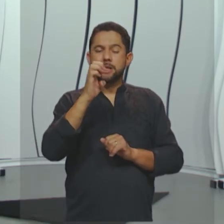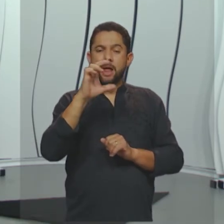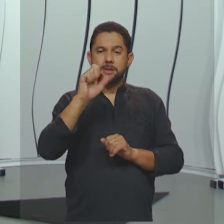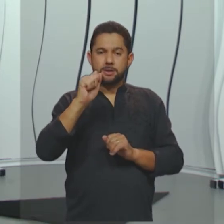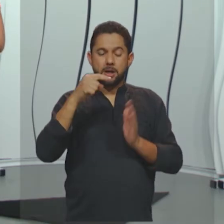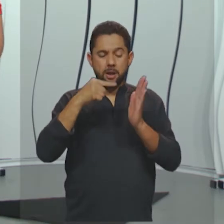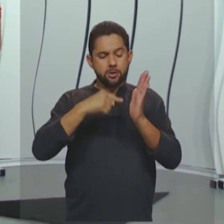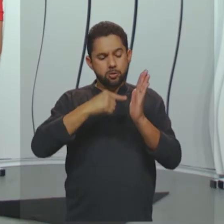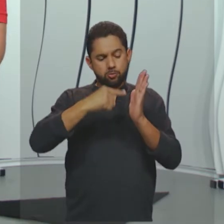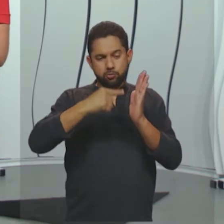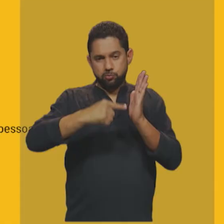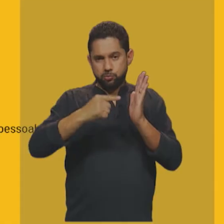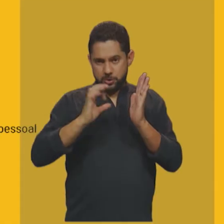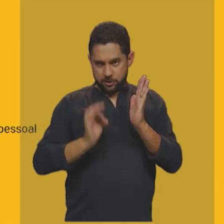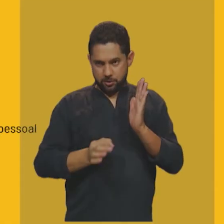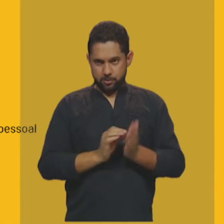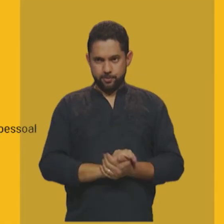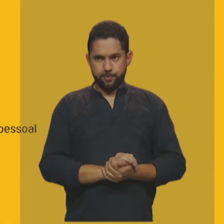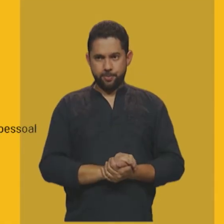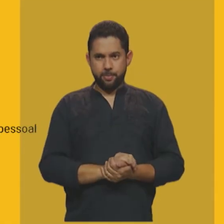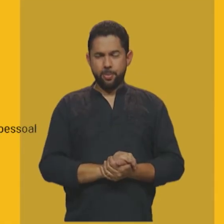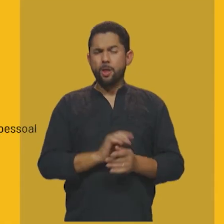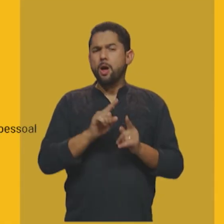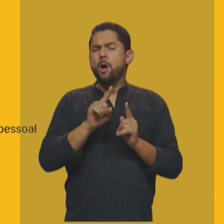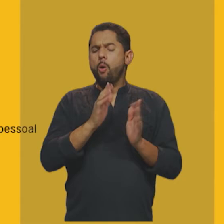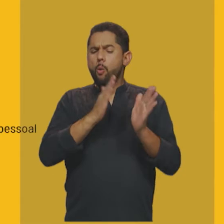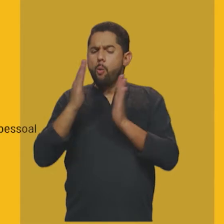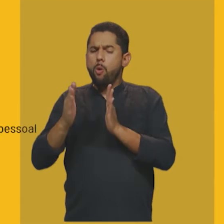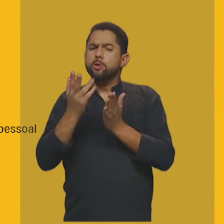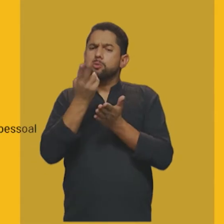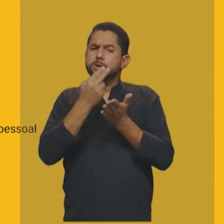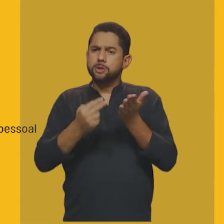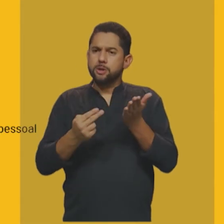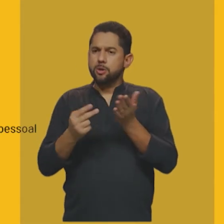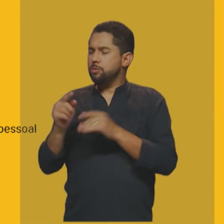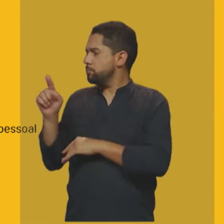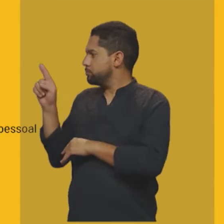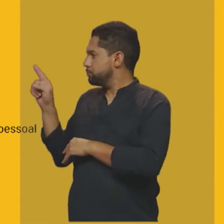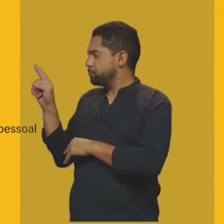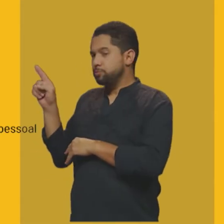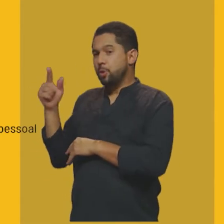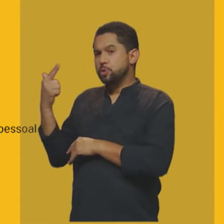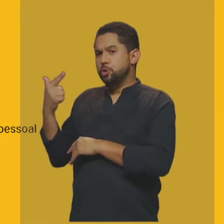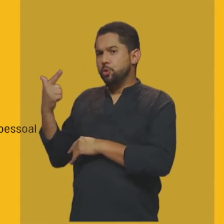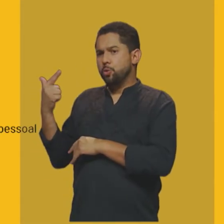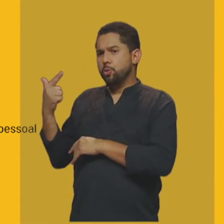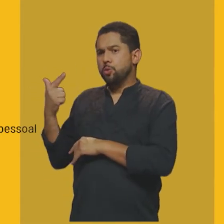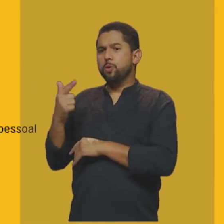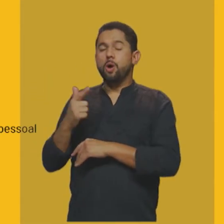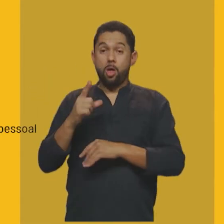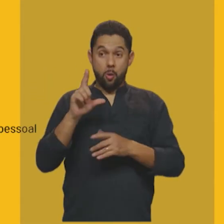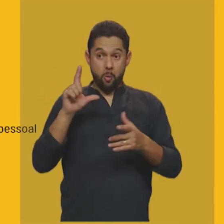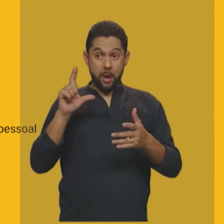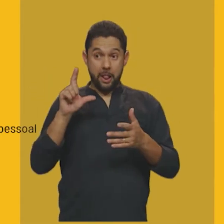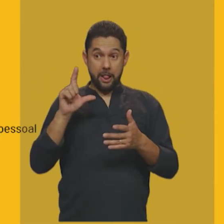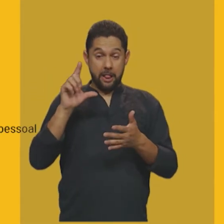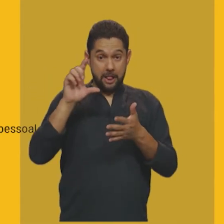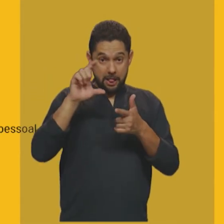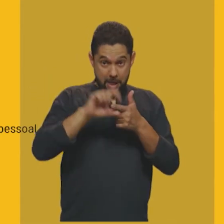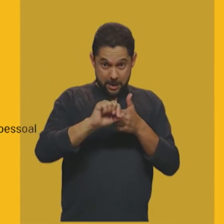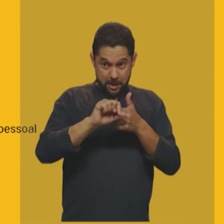simples. Agora vejam bem aqui no circuito em paralelo. Eu coloquei aqui um voltímetro ligado em